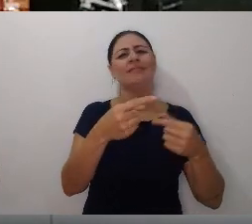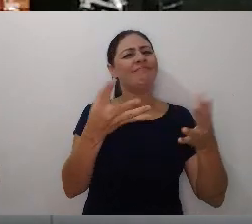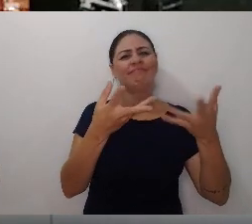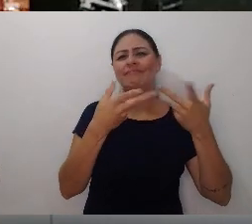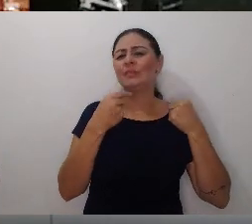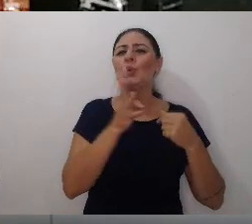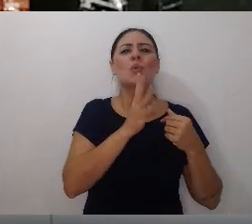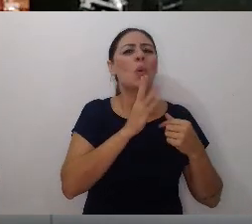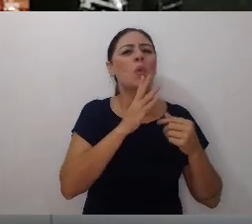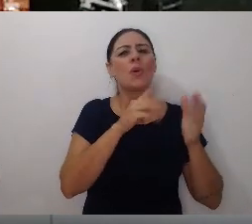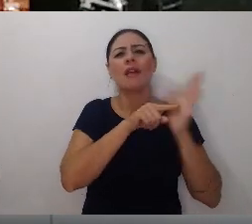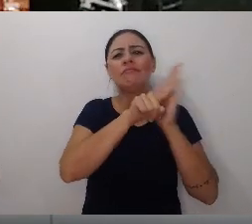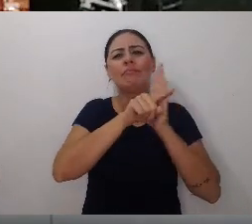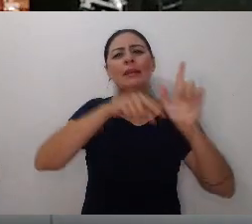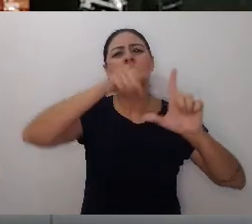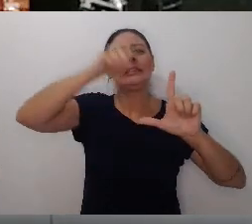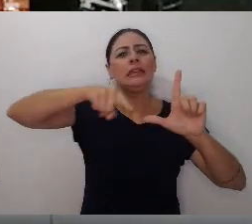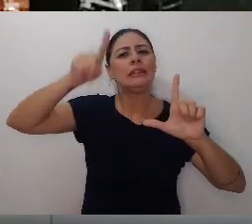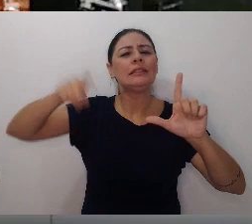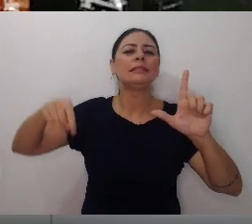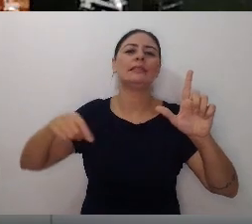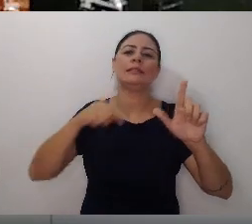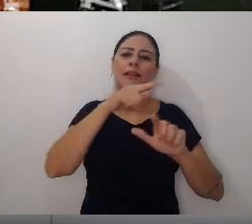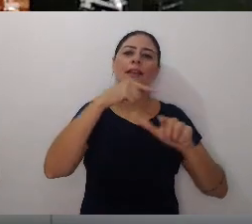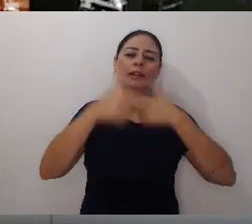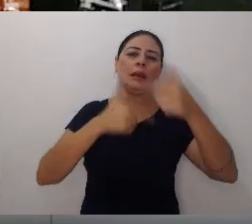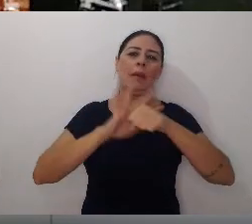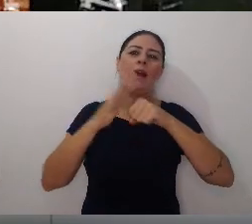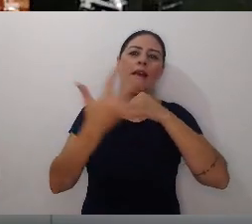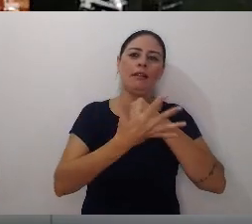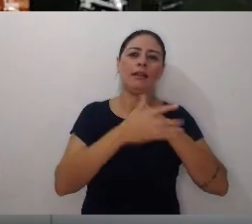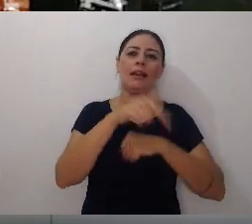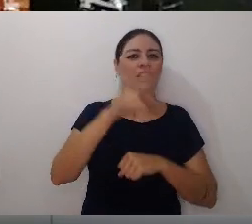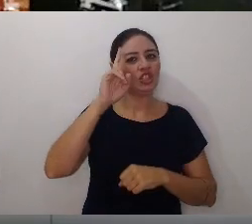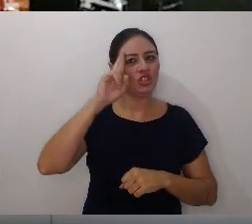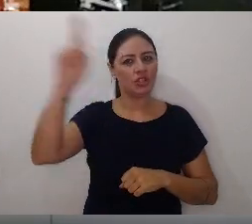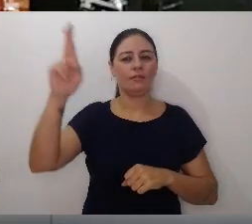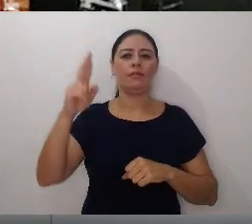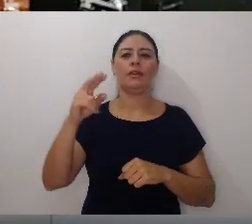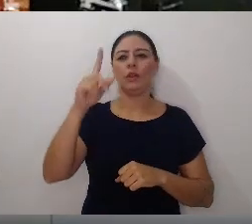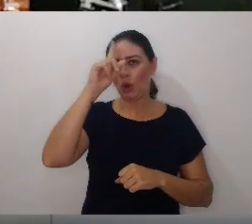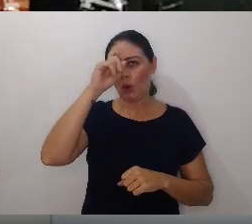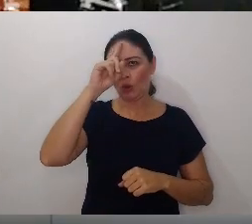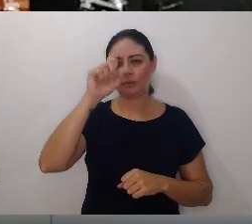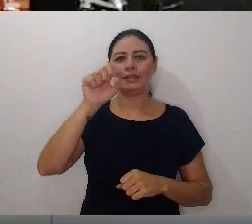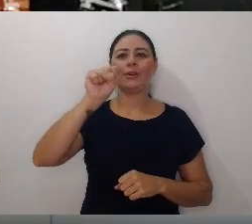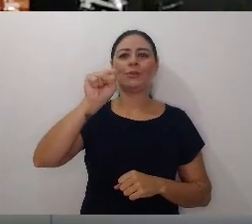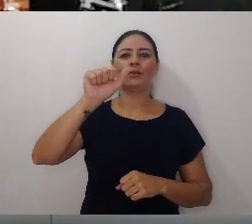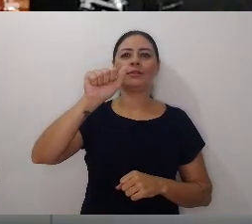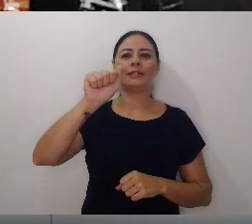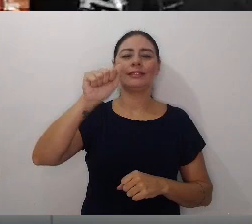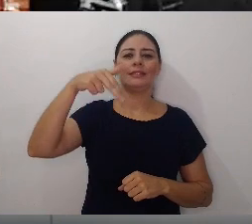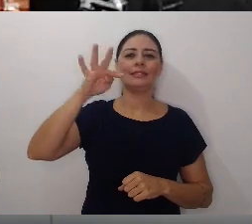mandei uma mensagem para o meu obstetra, que ele é um homem bem fluente, assim, bem conhecedor da cidade, de taxas até do Brasil, porque